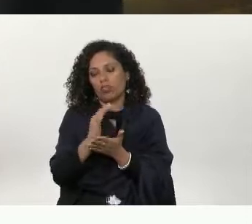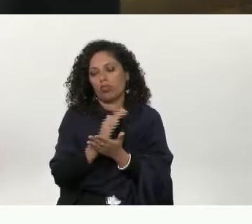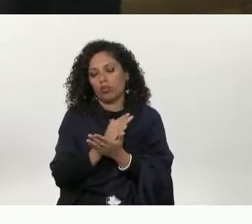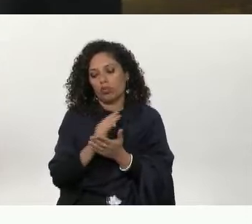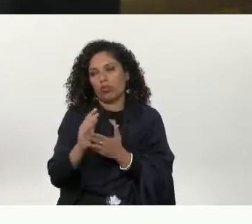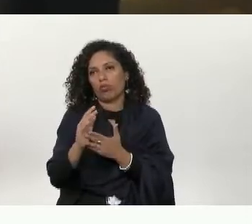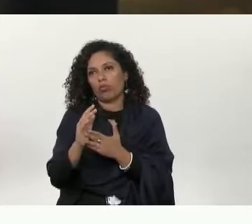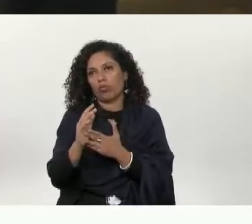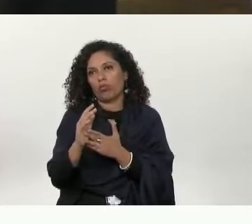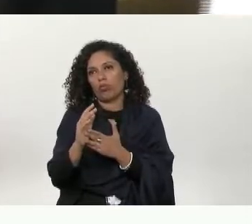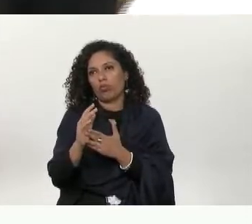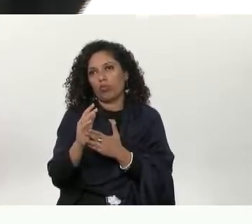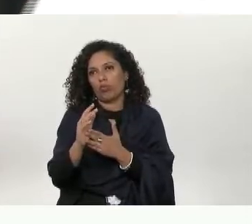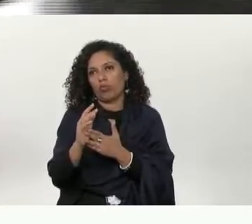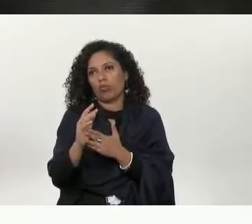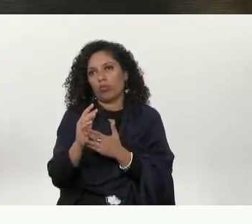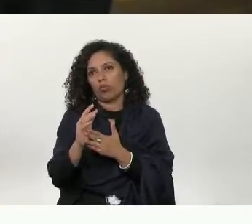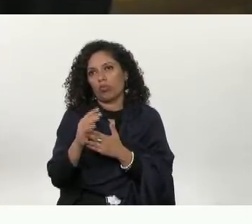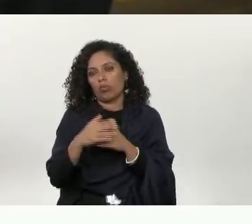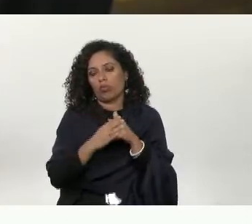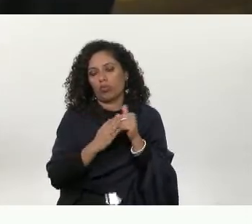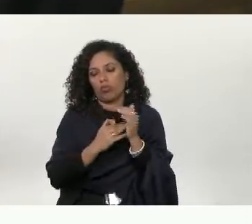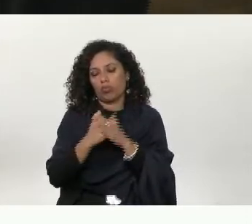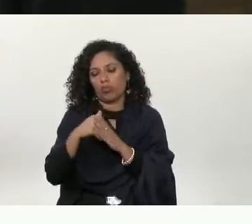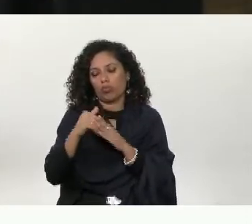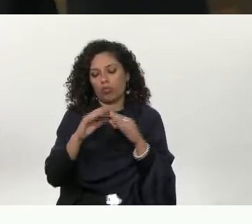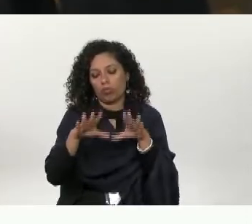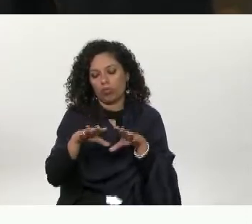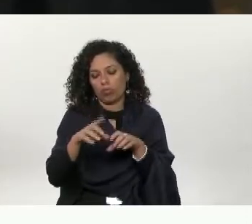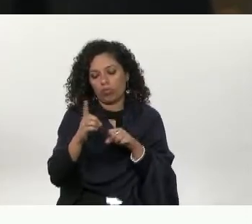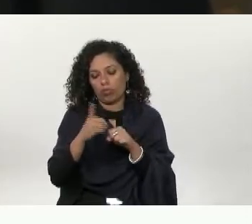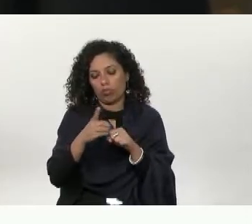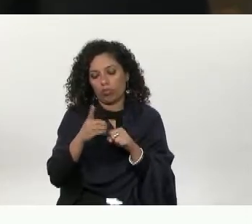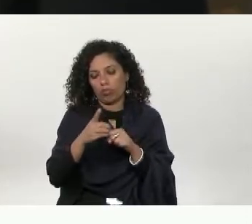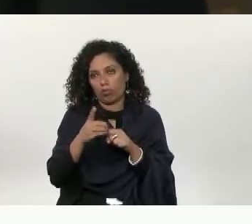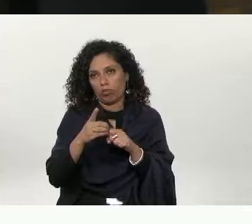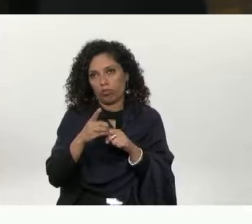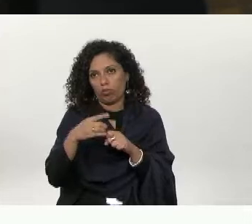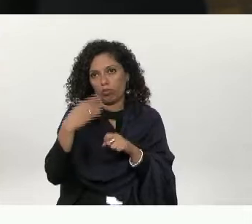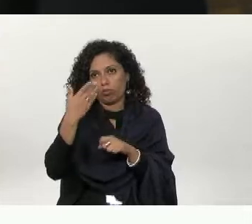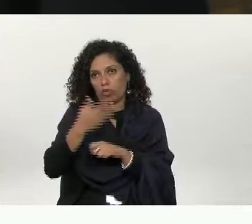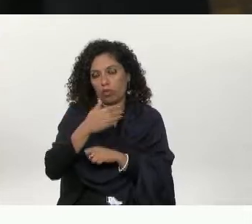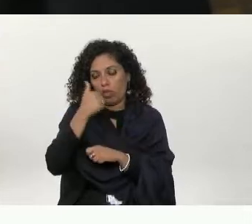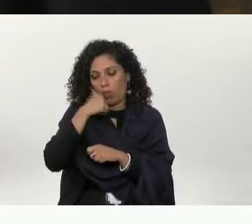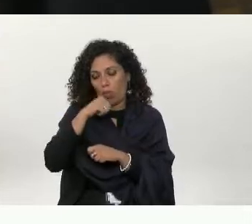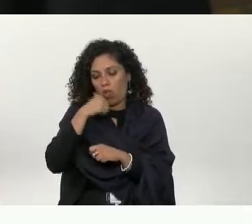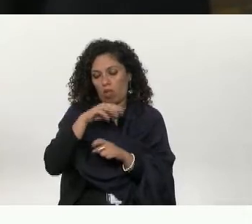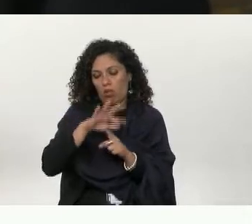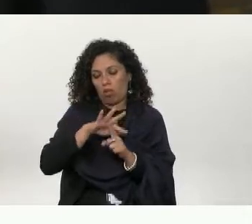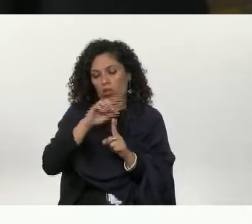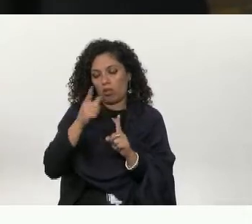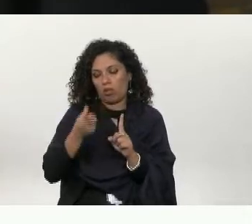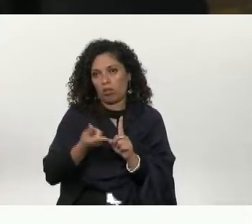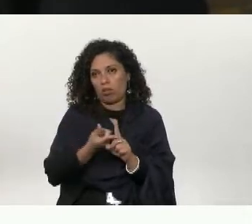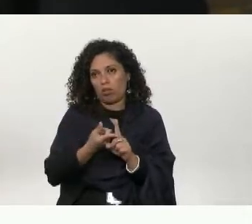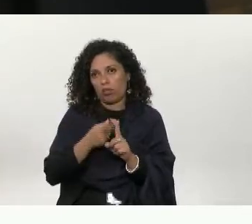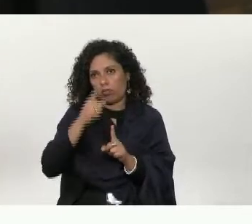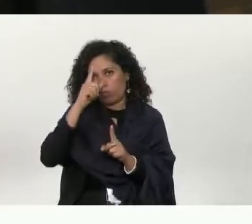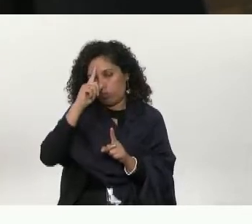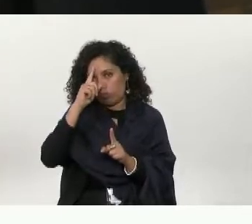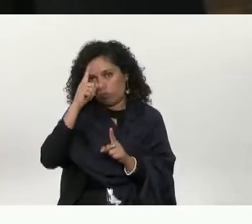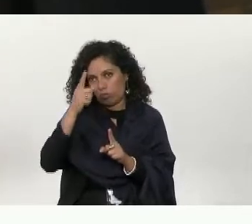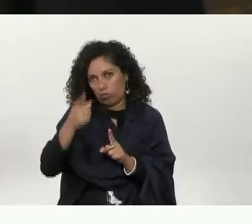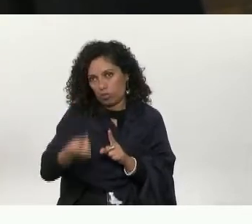profissionais, principalmente profissionais médicos, se dirigiam à gestante, né,